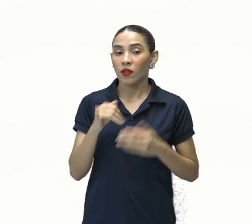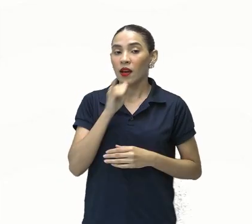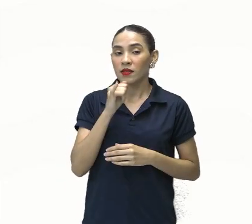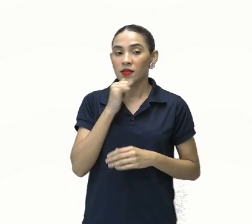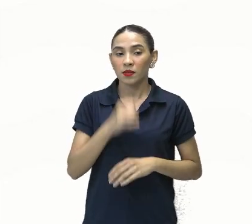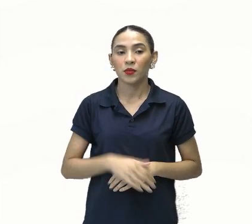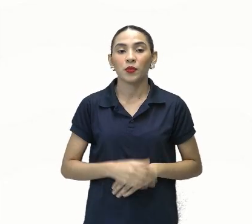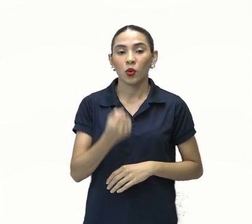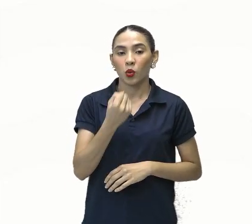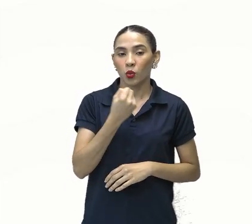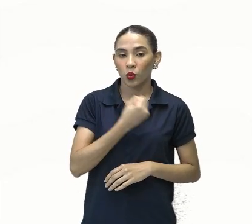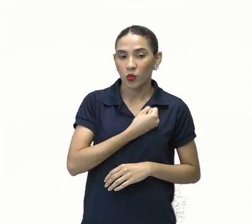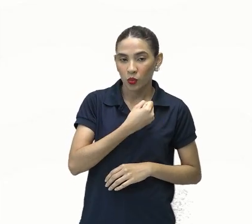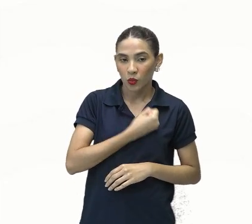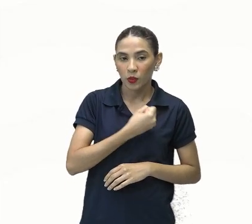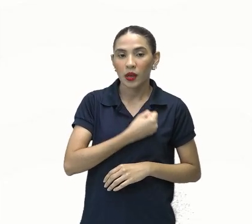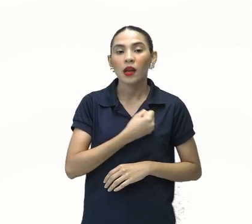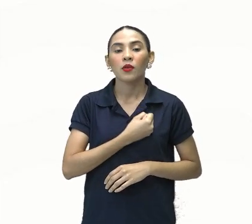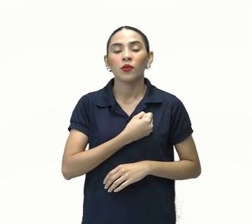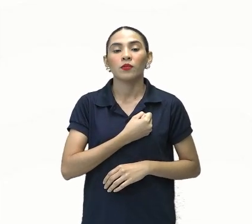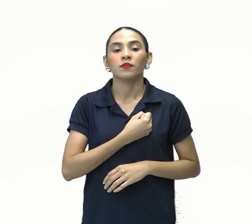grandezas diretamente